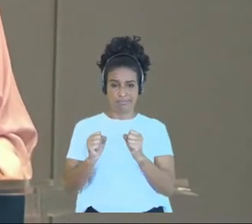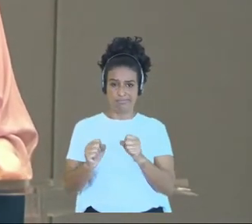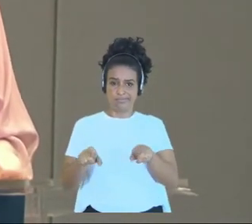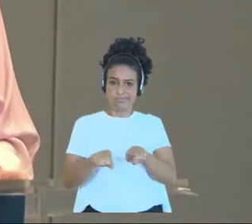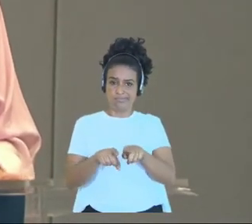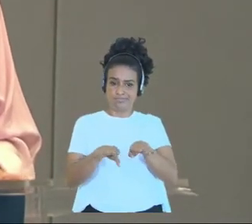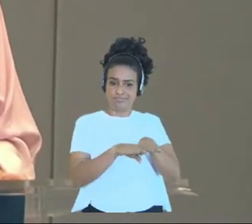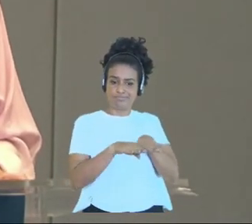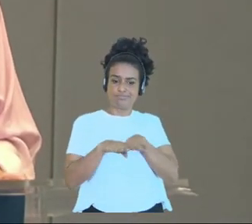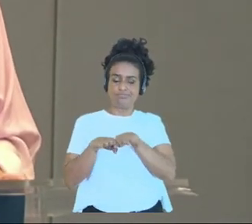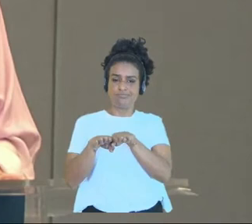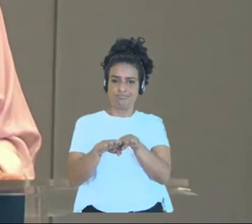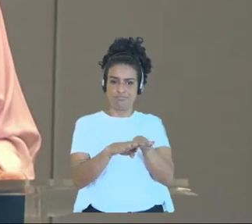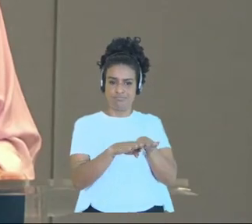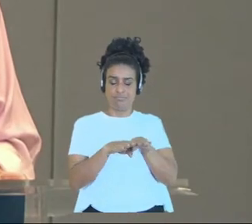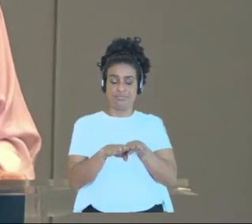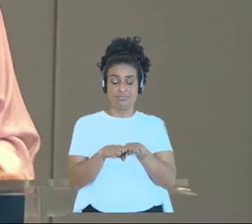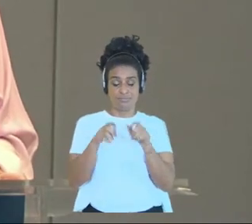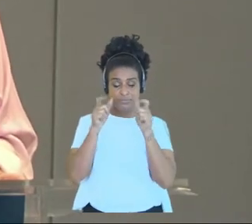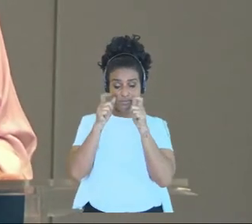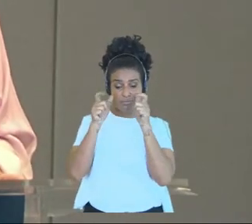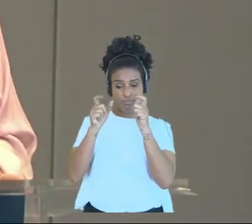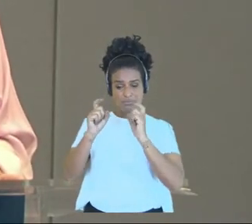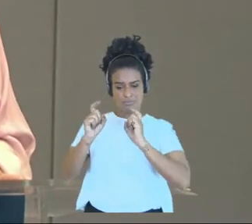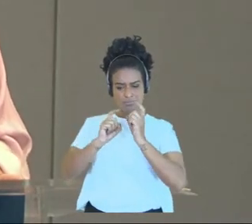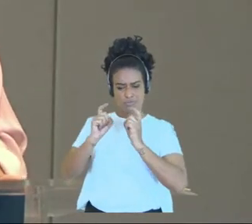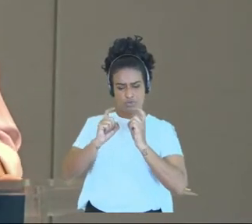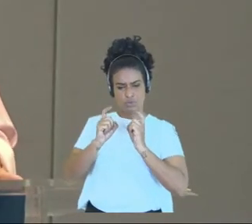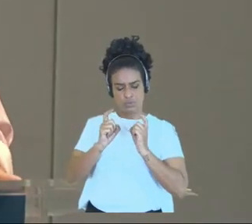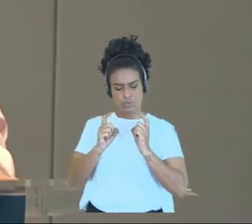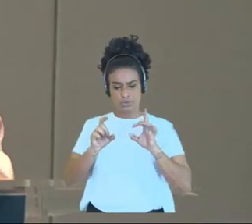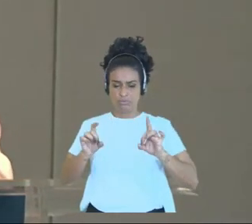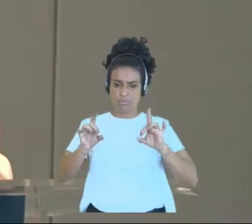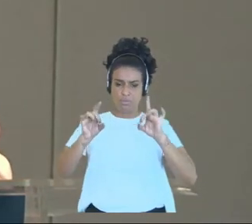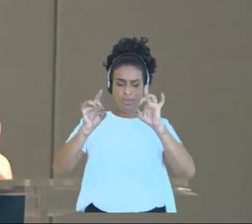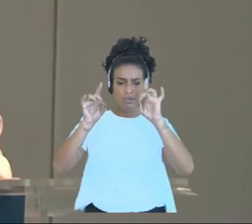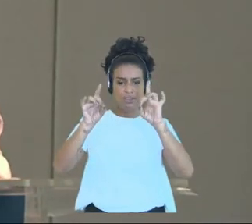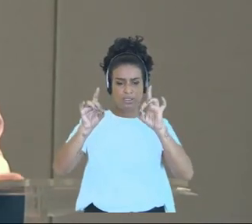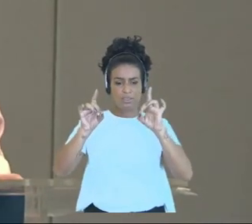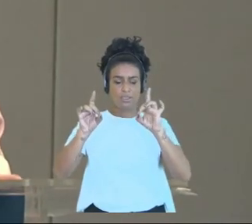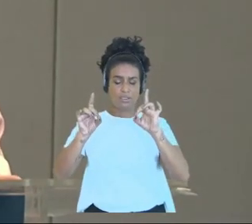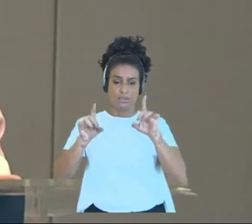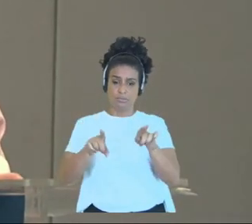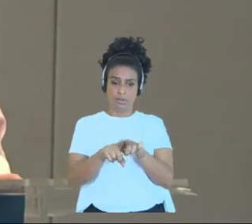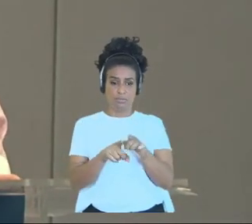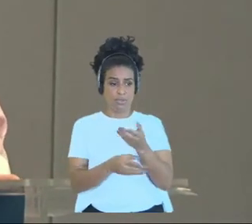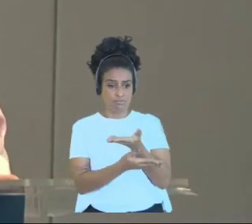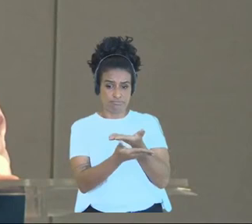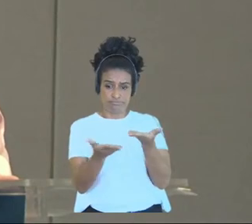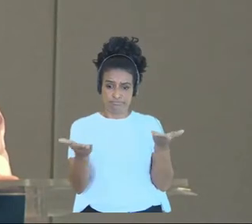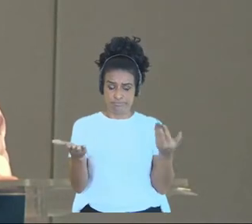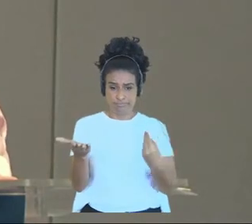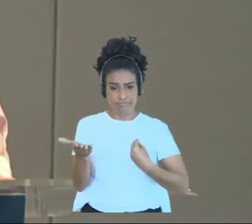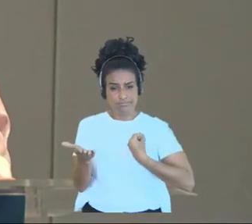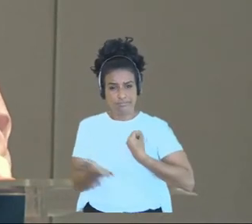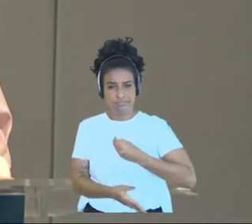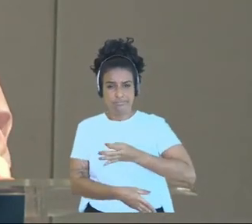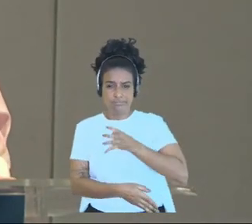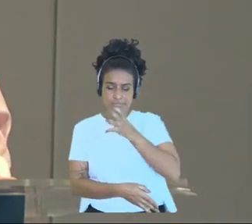portanto, será interessante discutir com os nossos especialistas e com vocês que